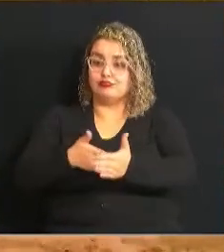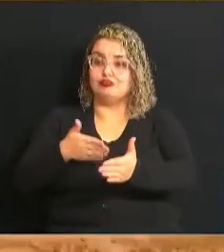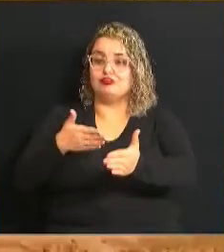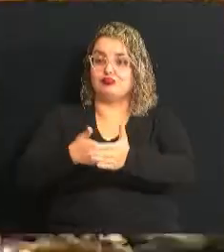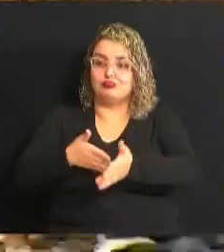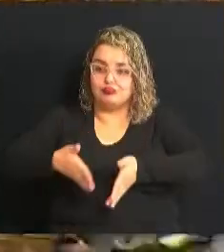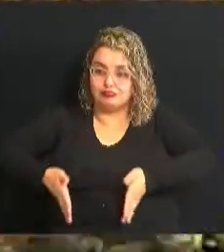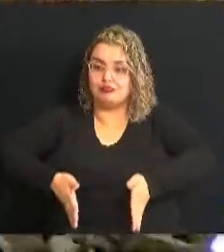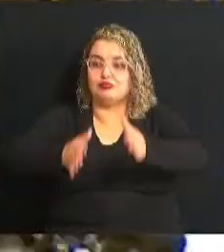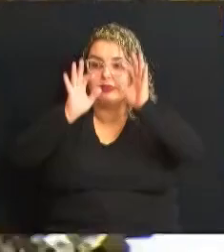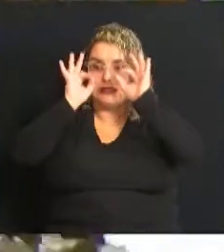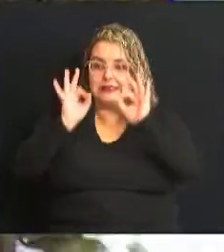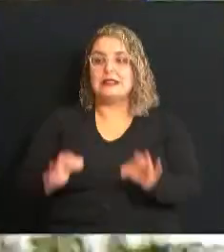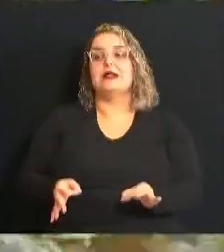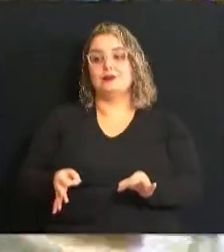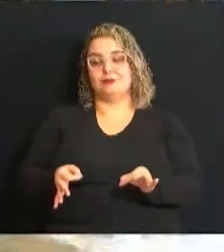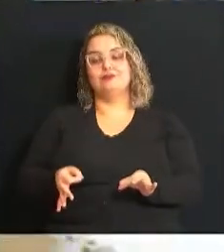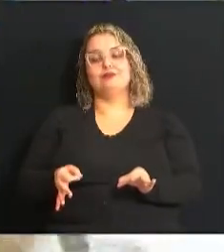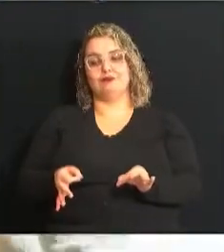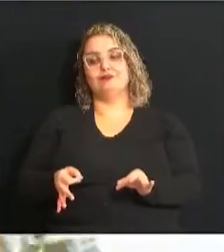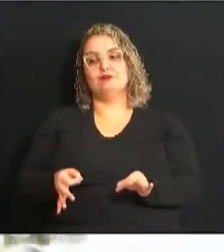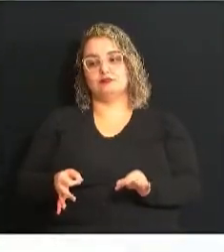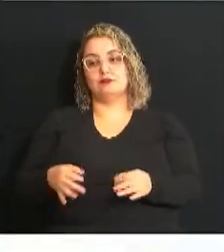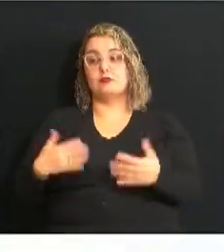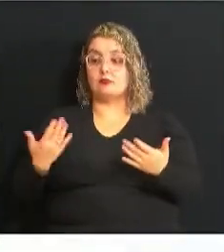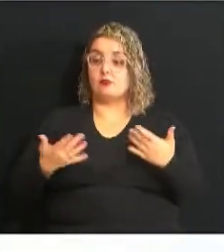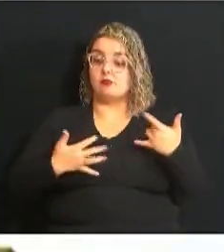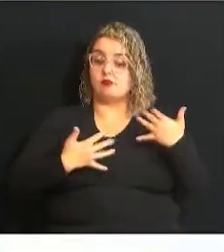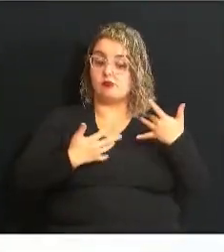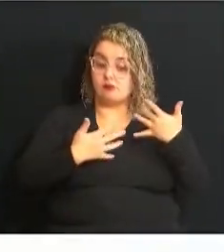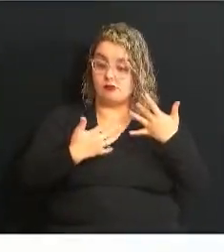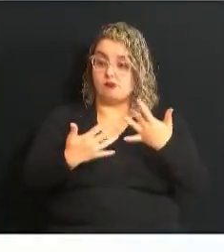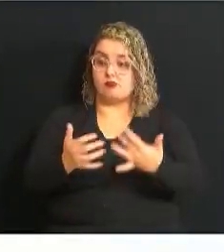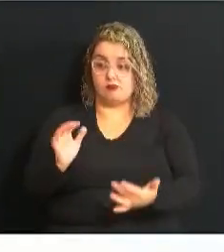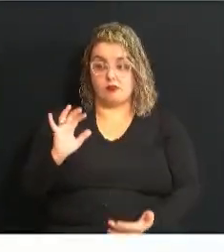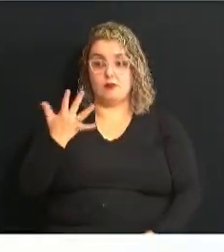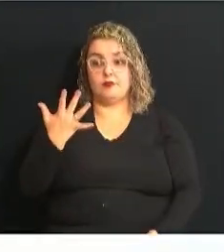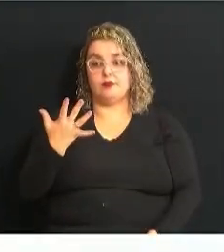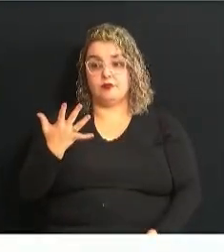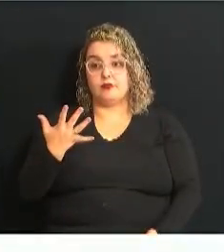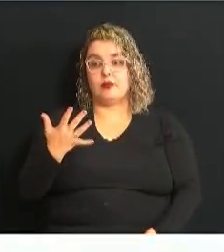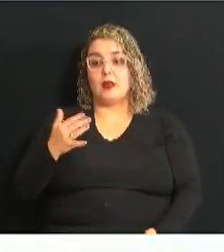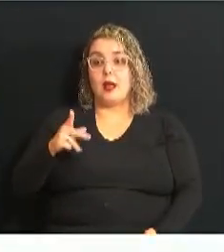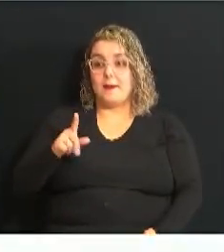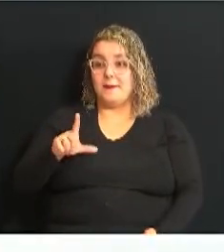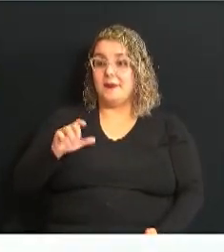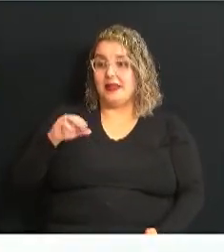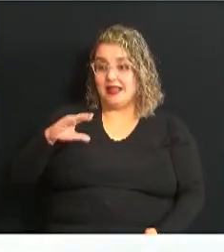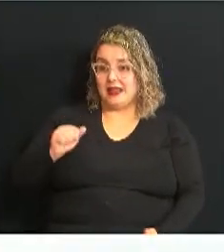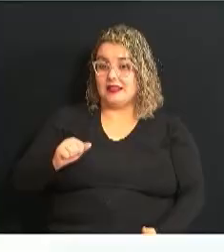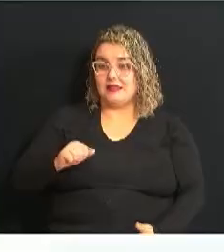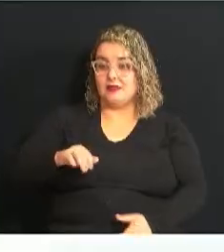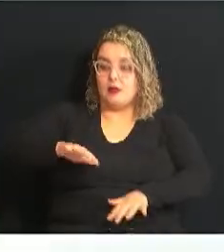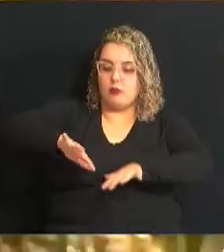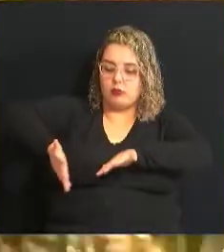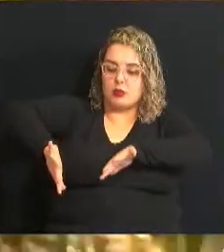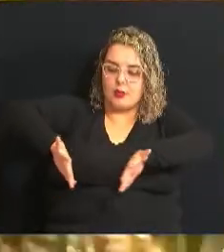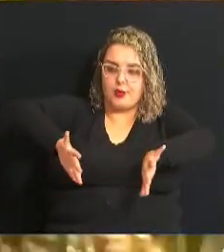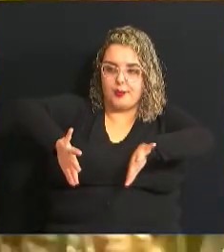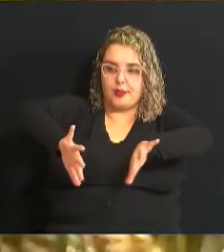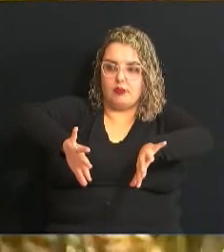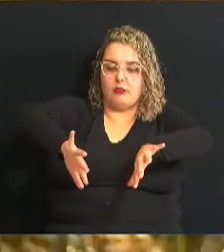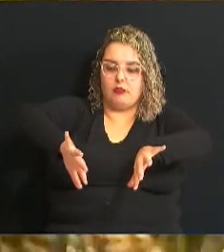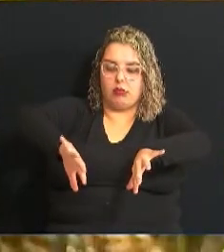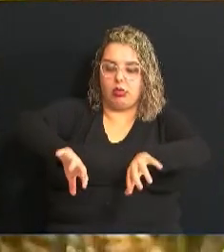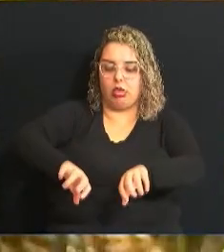da vazão. Além disso, com o tempo, tem ocorrido desgaste das placas de concreto que compõem o córrego. O